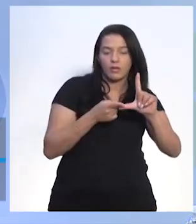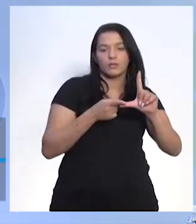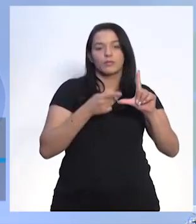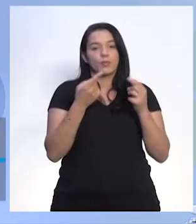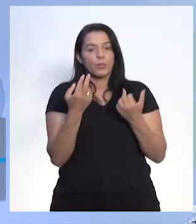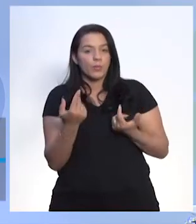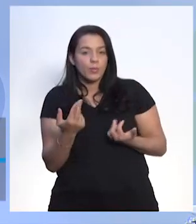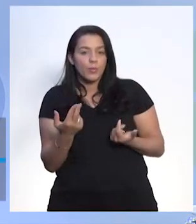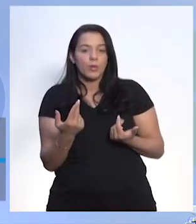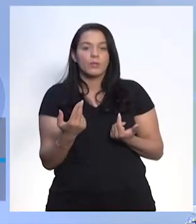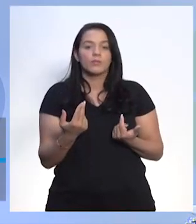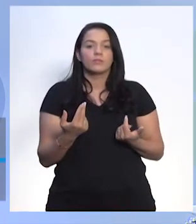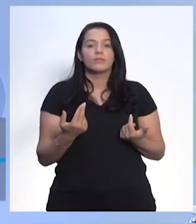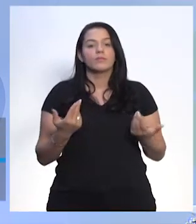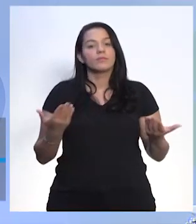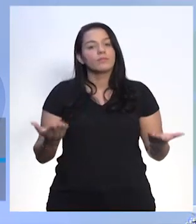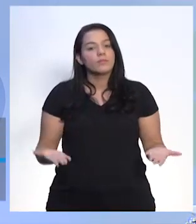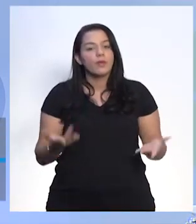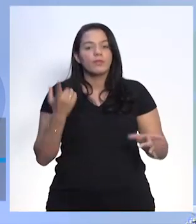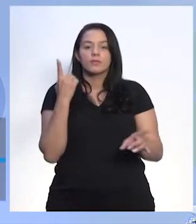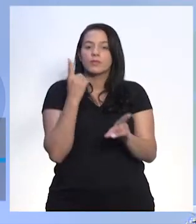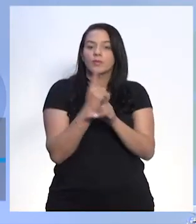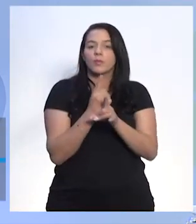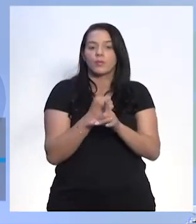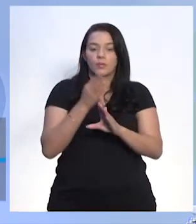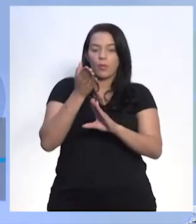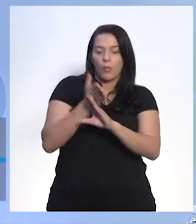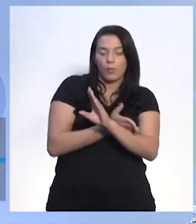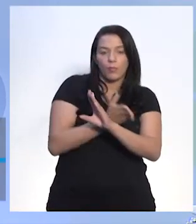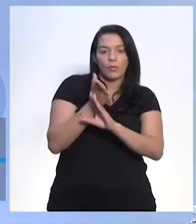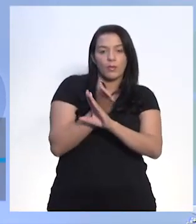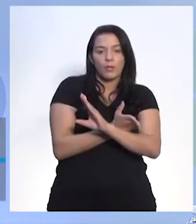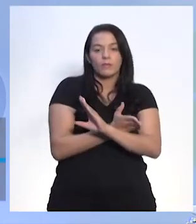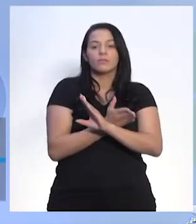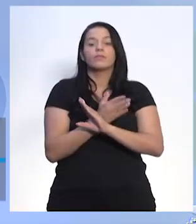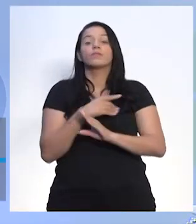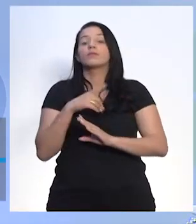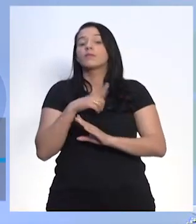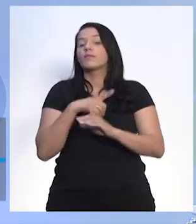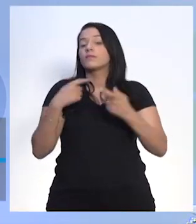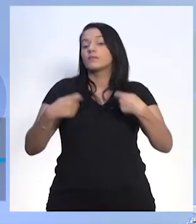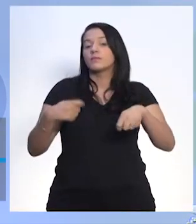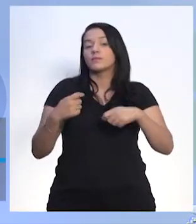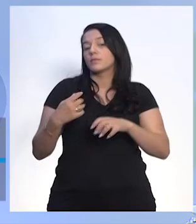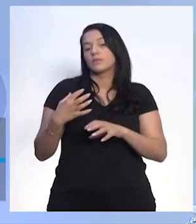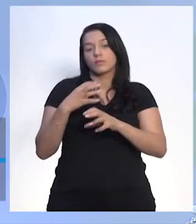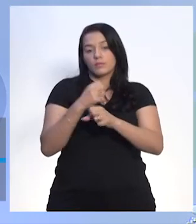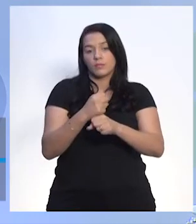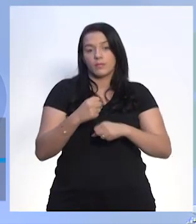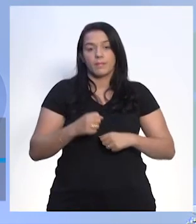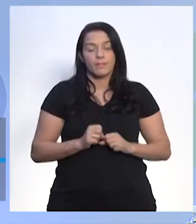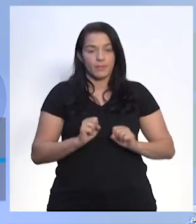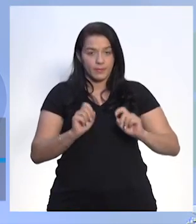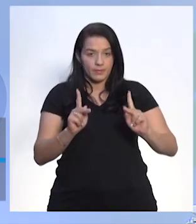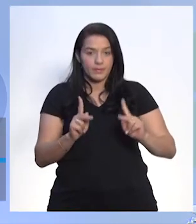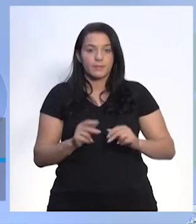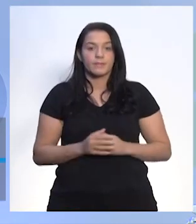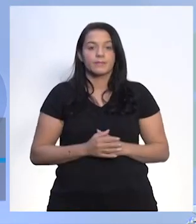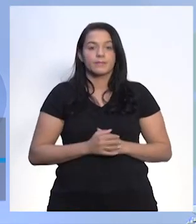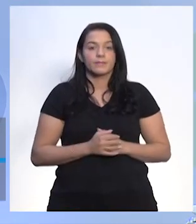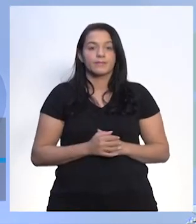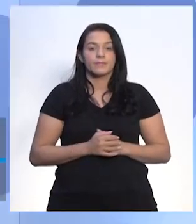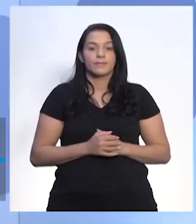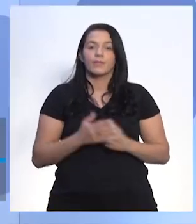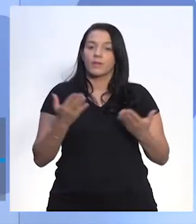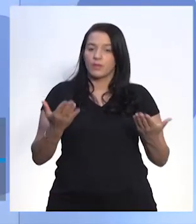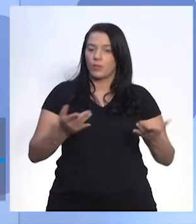têm proporcionalidade, eu descubro o lado que, no caso aí, eu quero entender como proporcional. Sim. Beleza? É verdade. A altura do prédio em